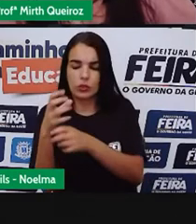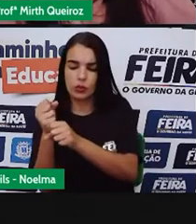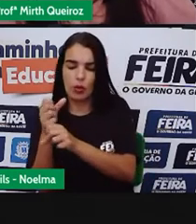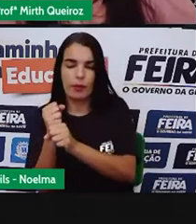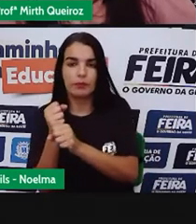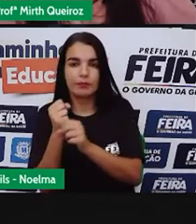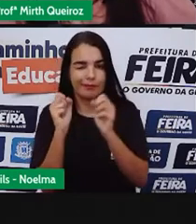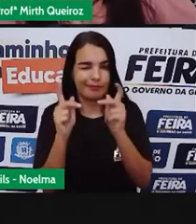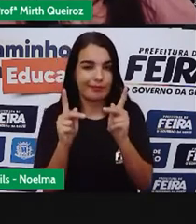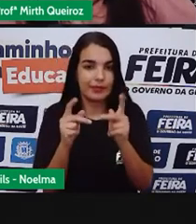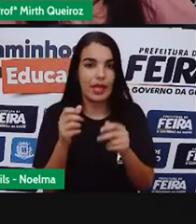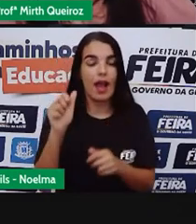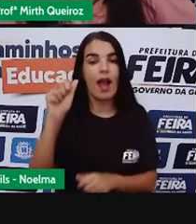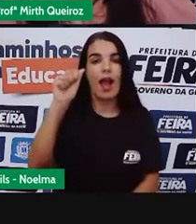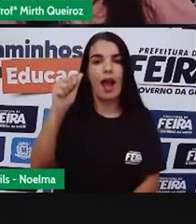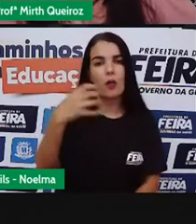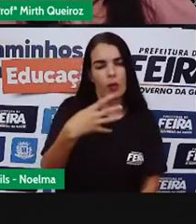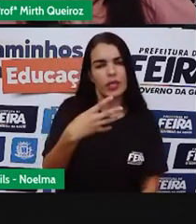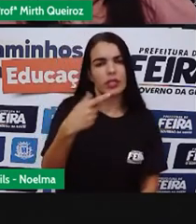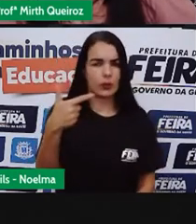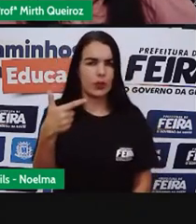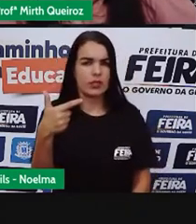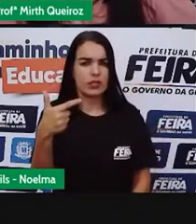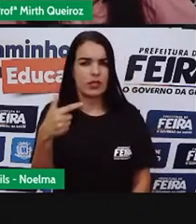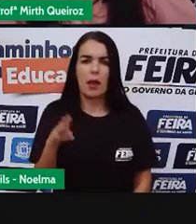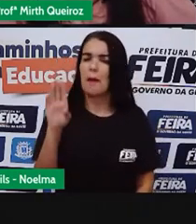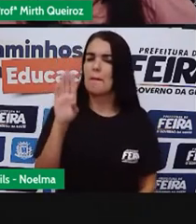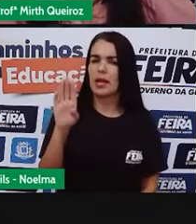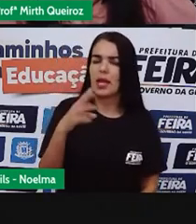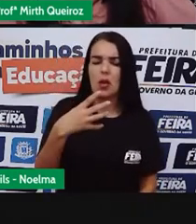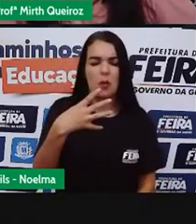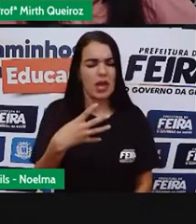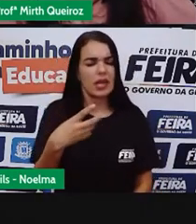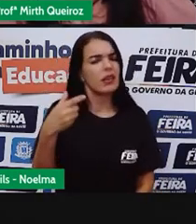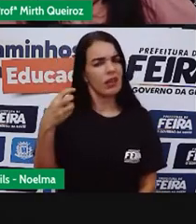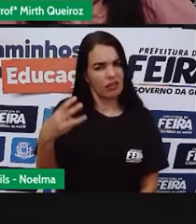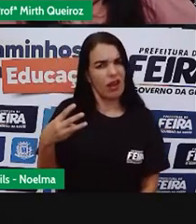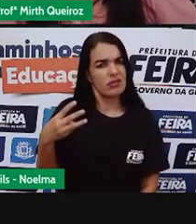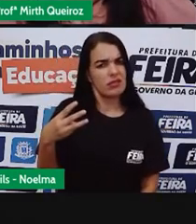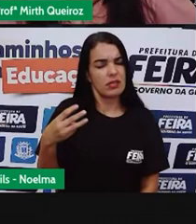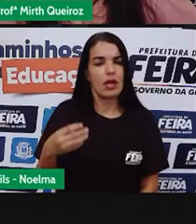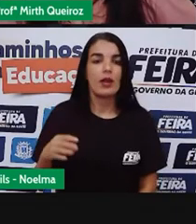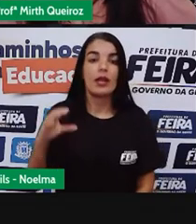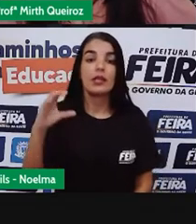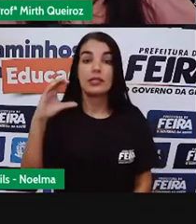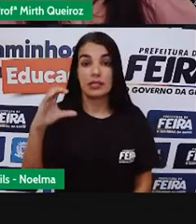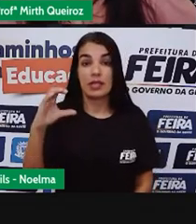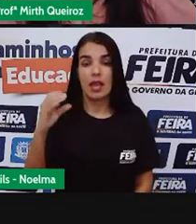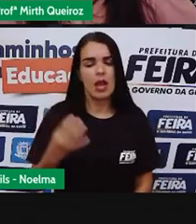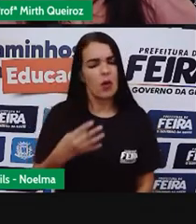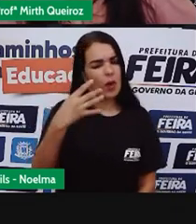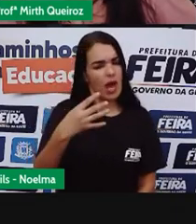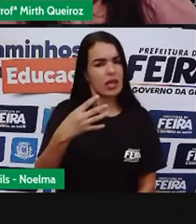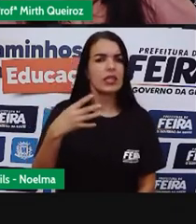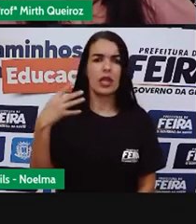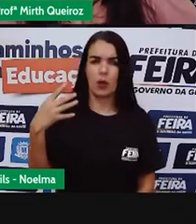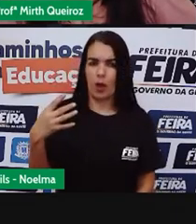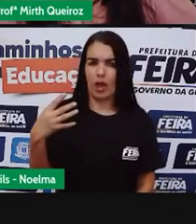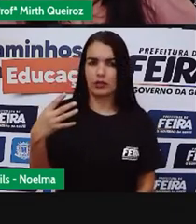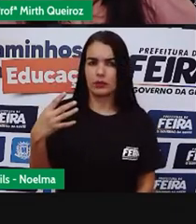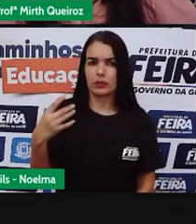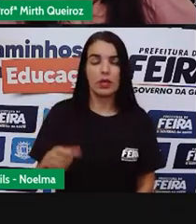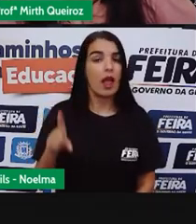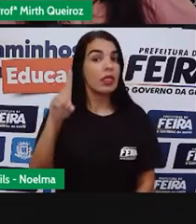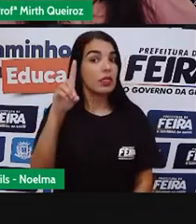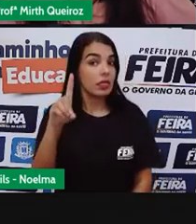certo? Alternativa A, 42. Alternativa B, 43. Alternativa C,